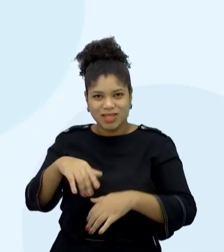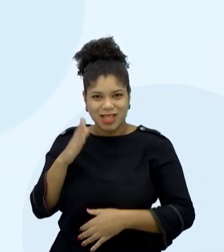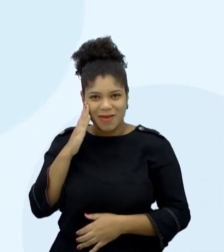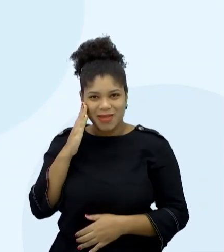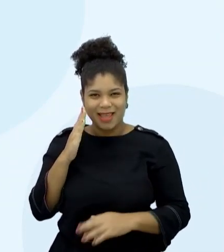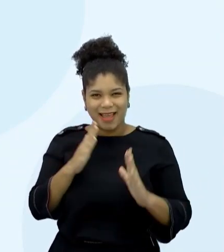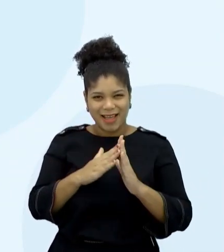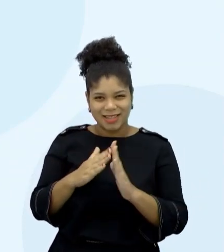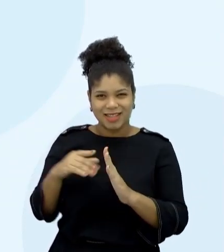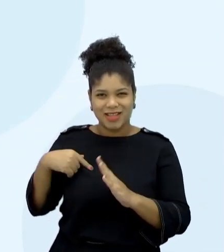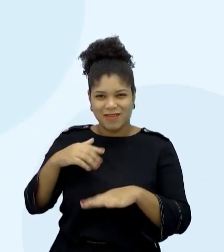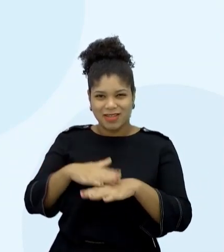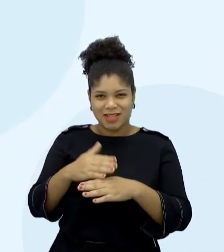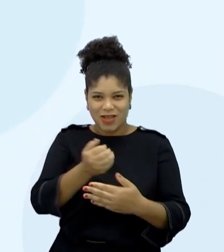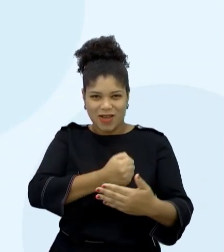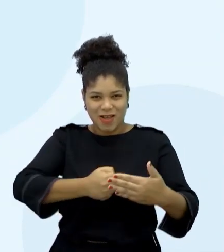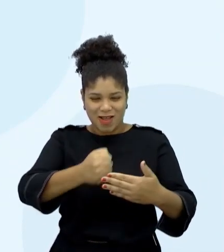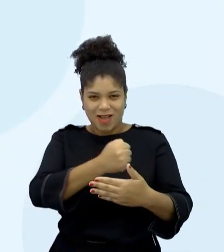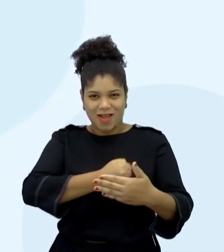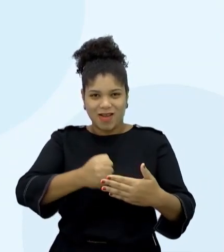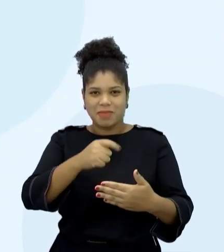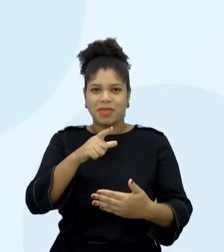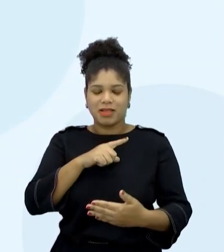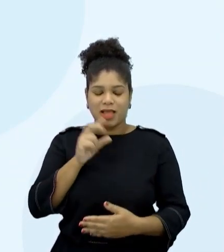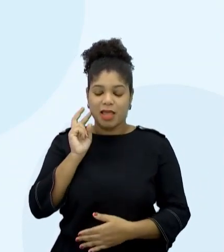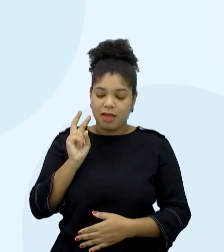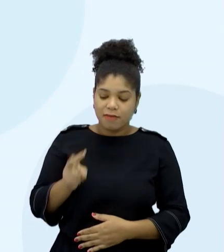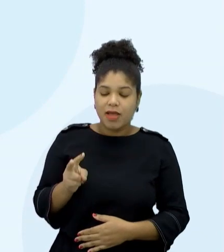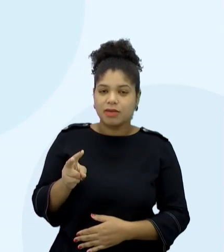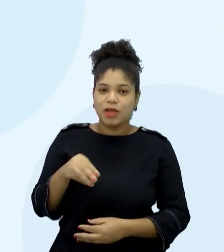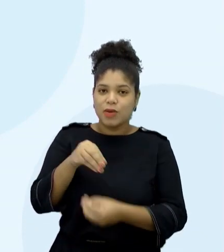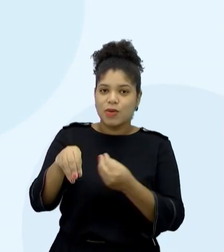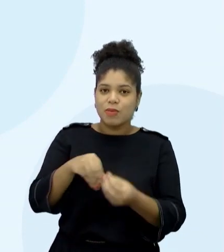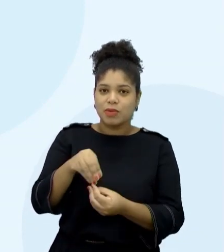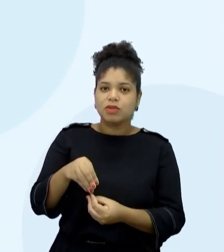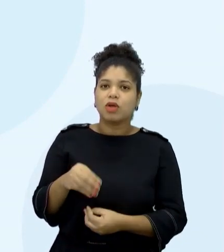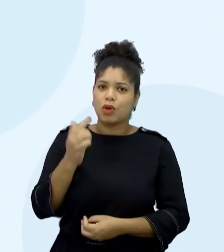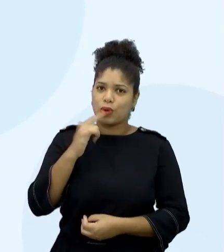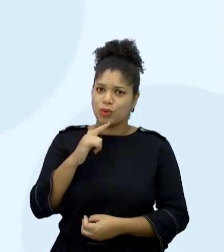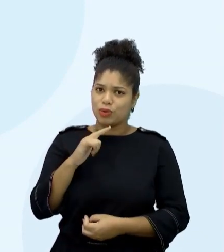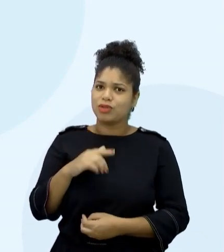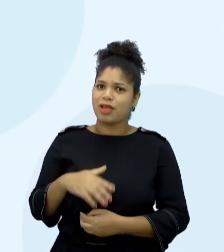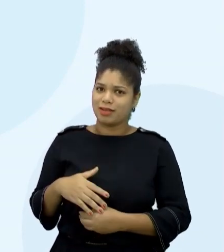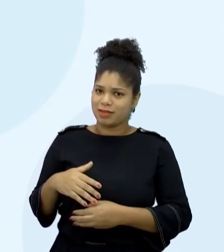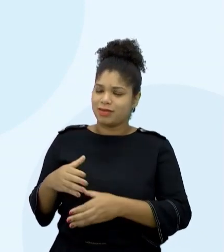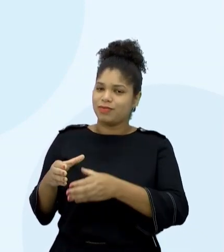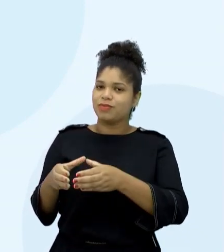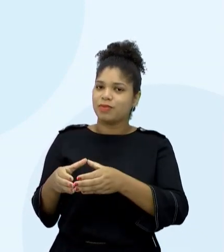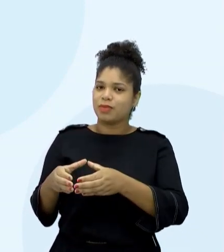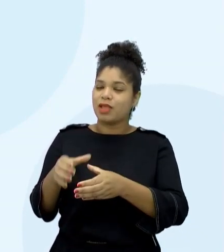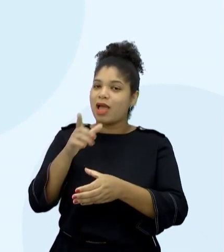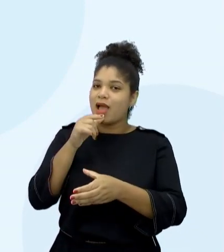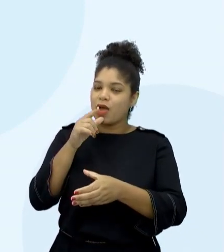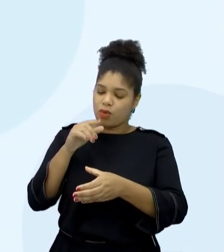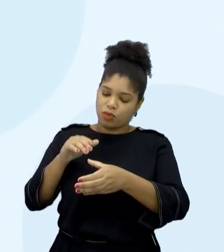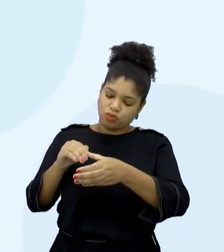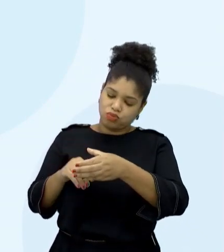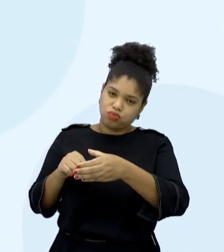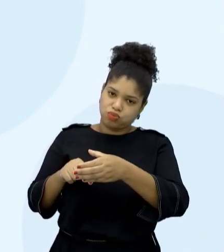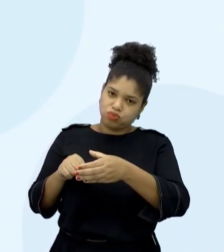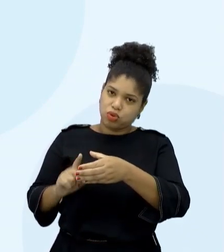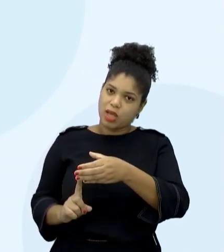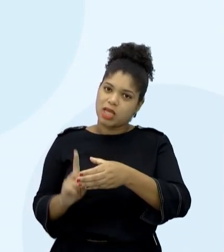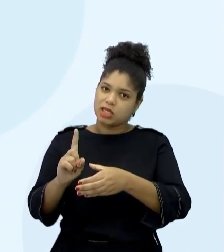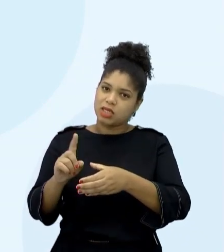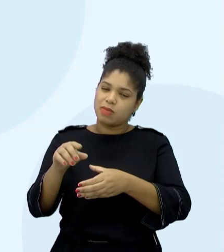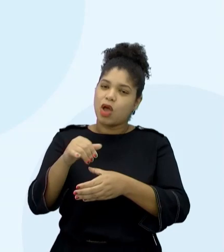mistura heterogênea que eu falei na aula passada, com esse exemplo que está aí para você, né, das pedras misturadas a areia e água, que aqui eu